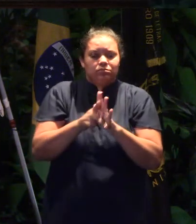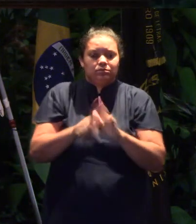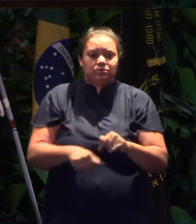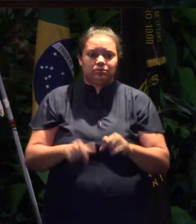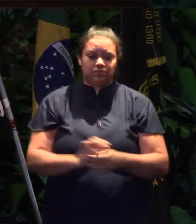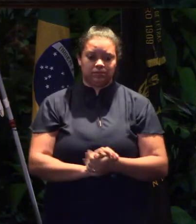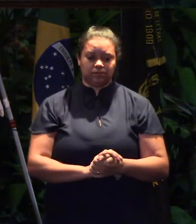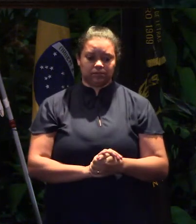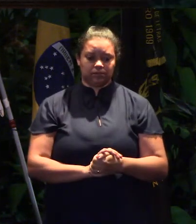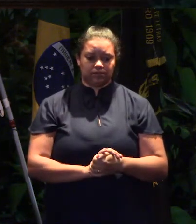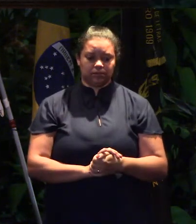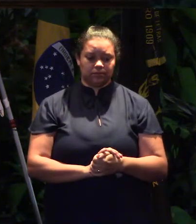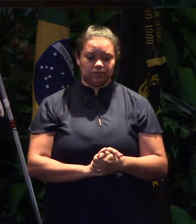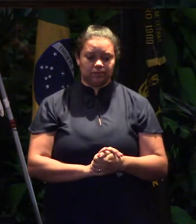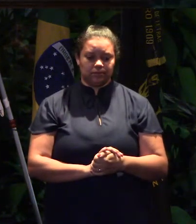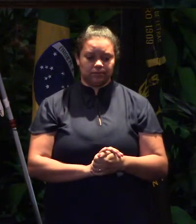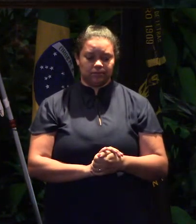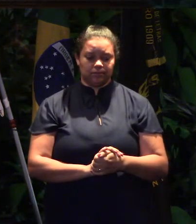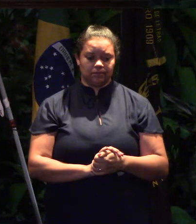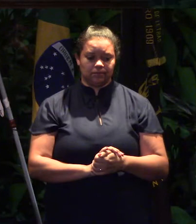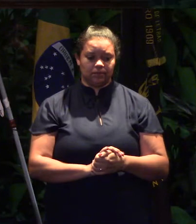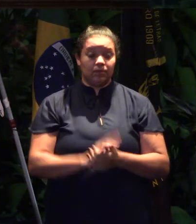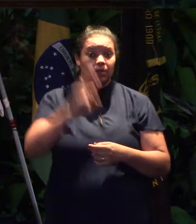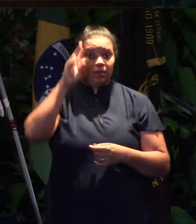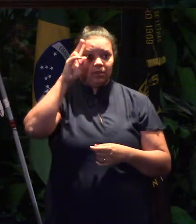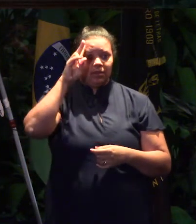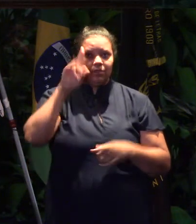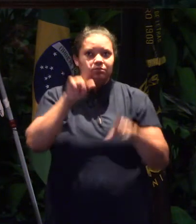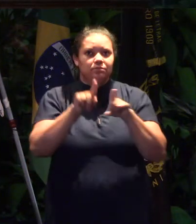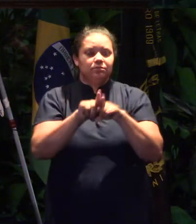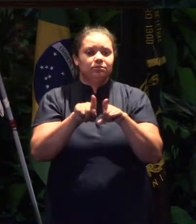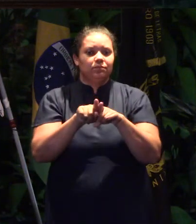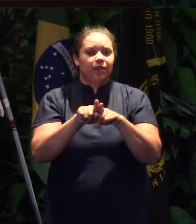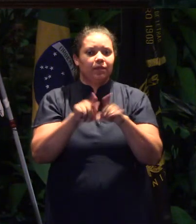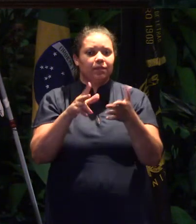livro faz a gente, que lembra a gente também, existe